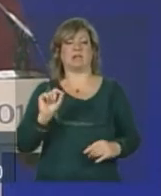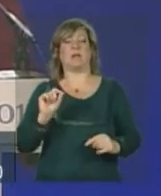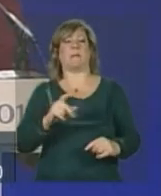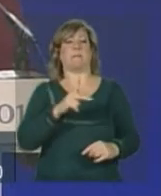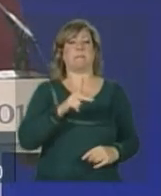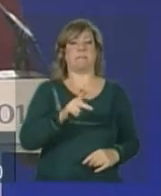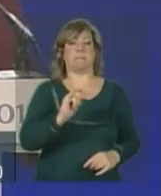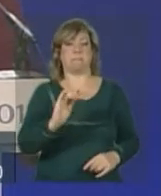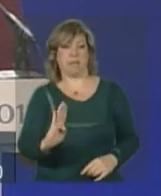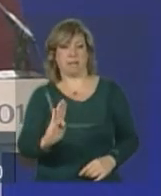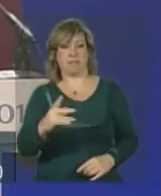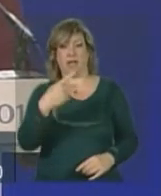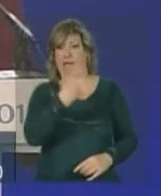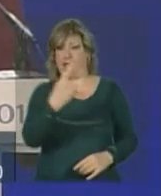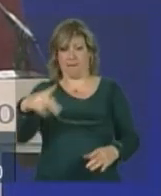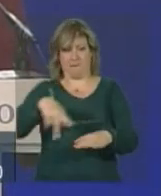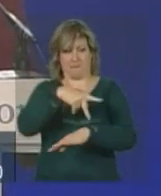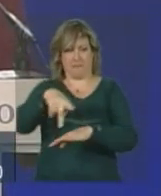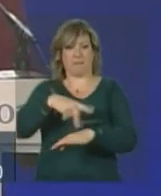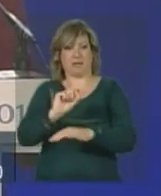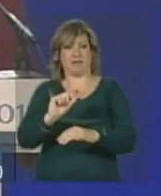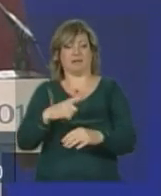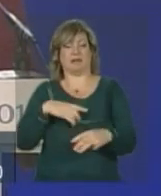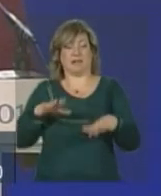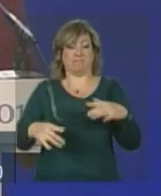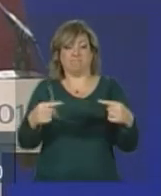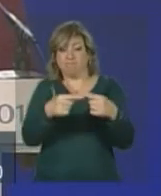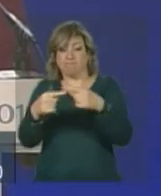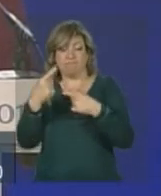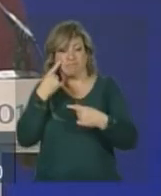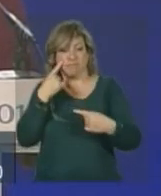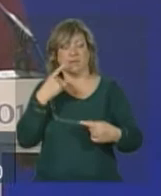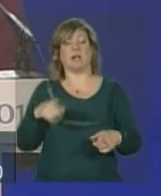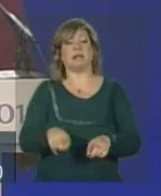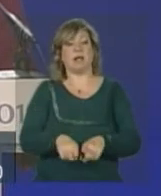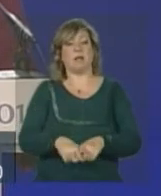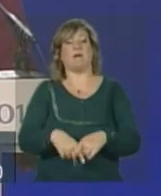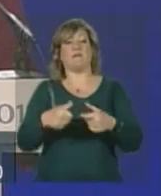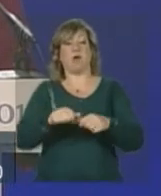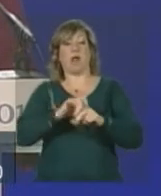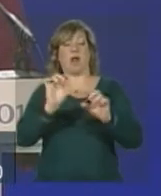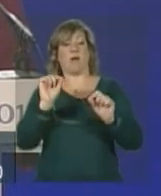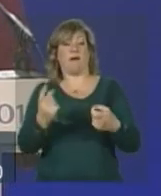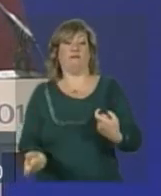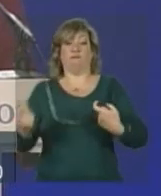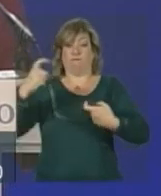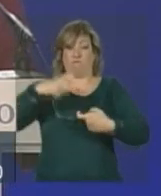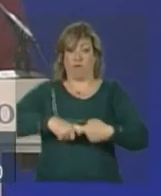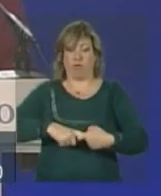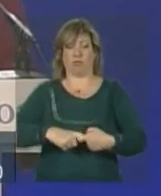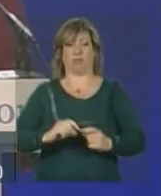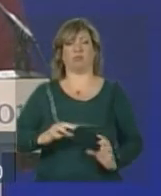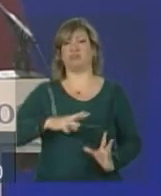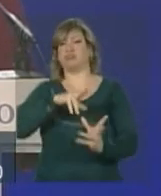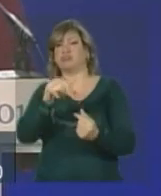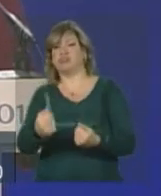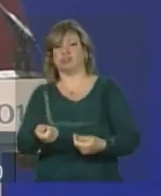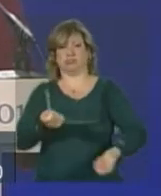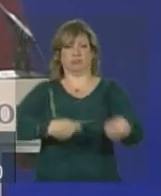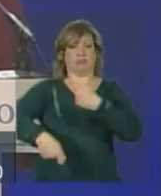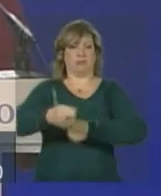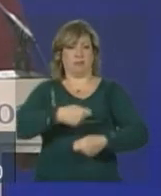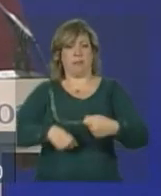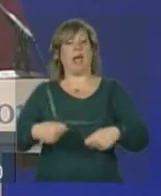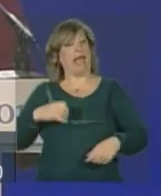bruto. Então, ficou claro que recuperar a estabilidade global era o nosso